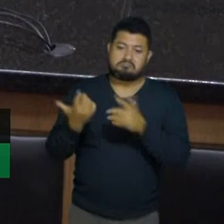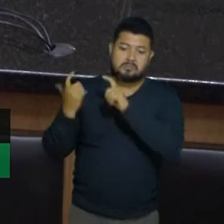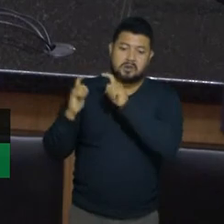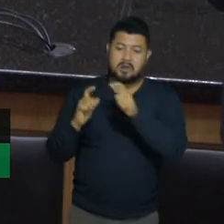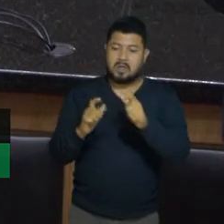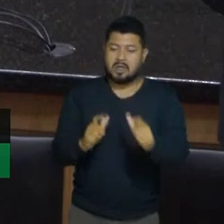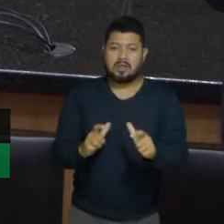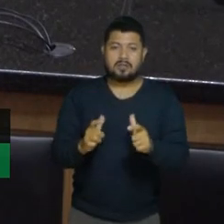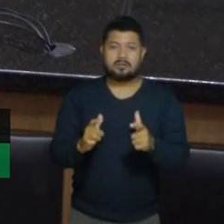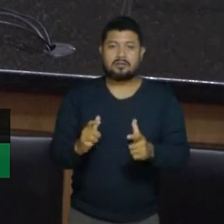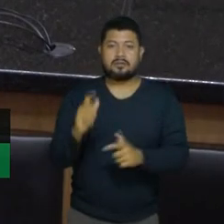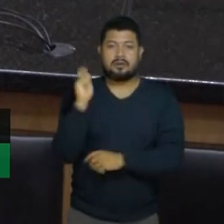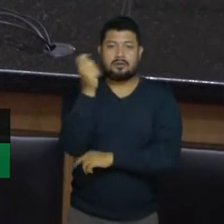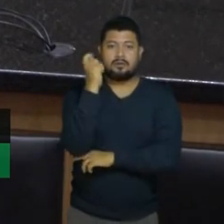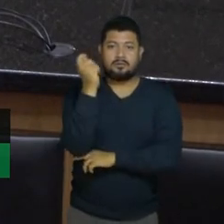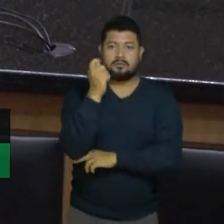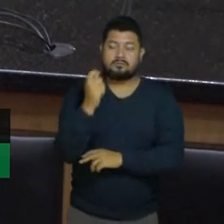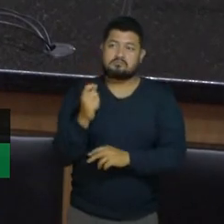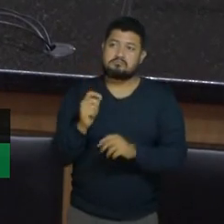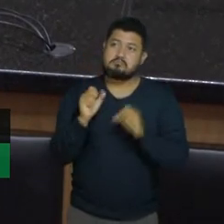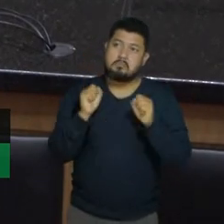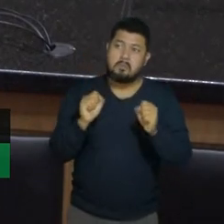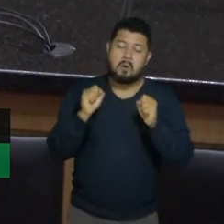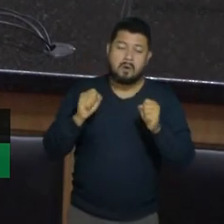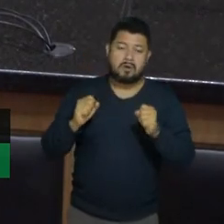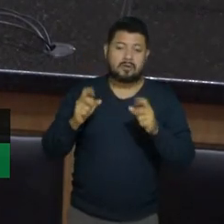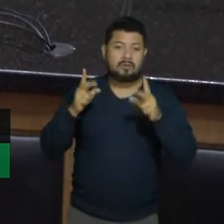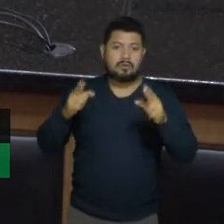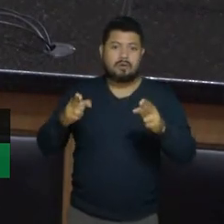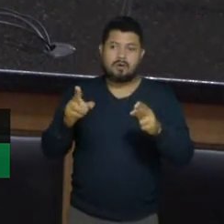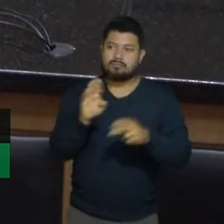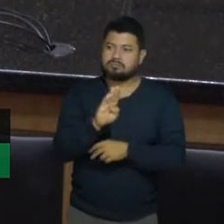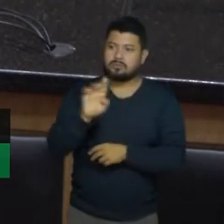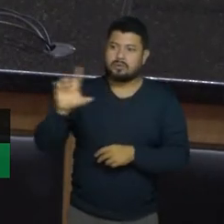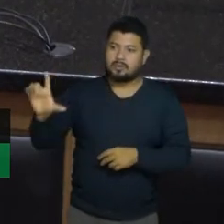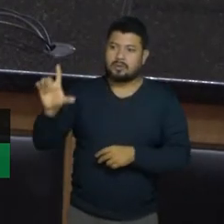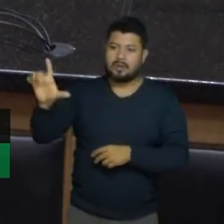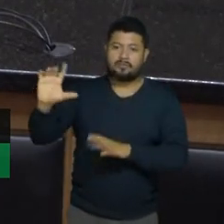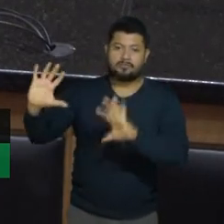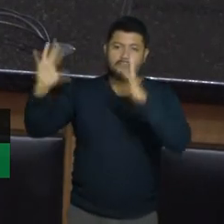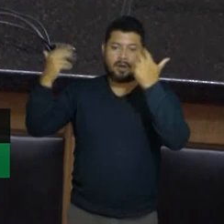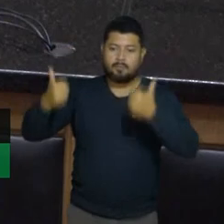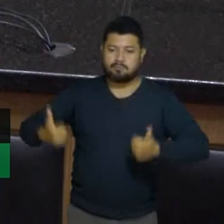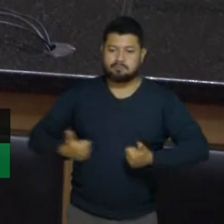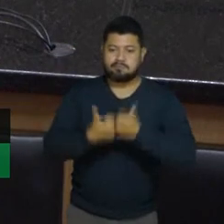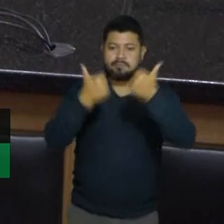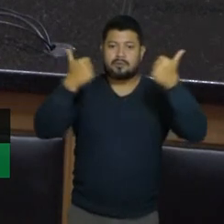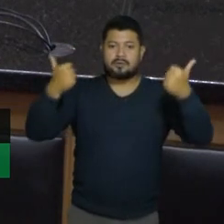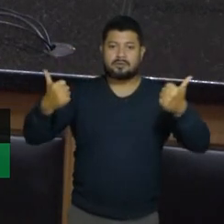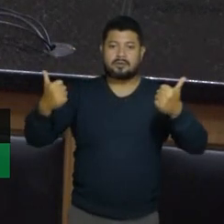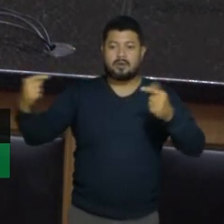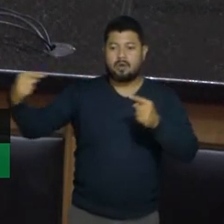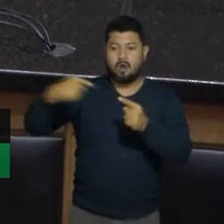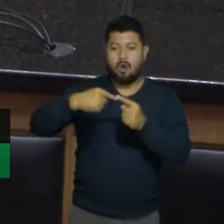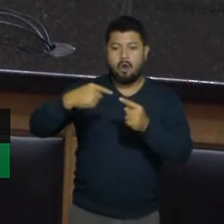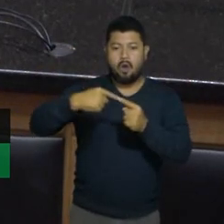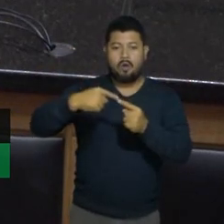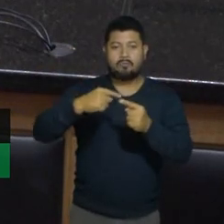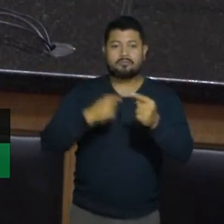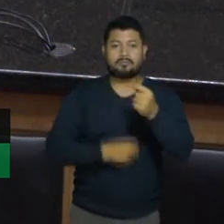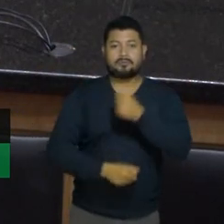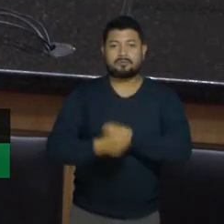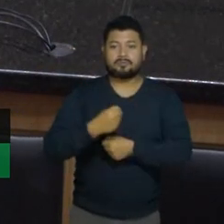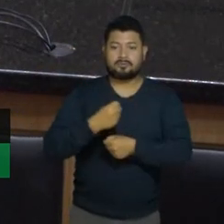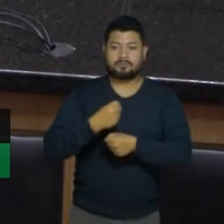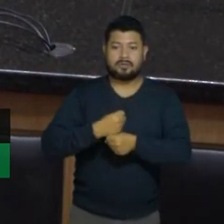a Oktoberfest representou para Blumenau logo em seguida à enchente de 83.